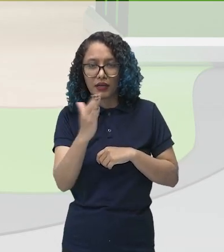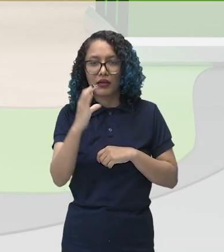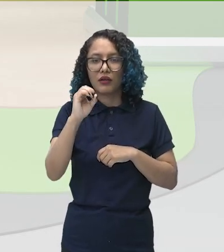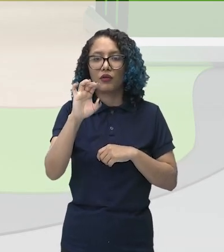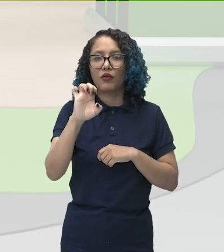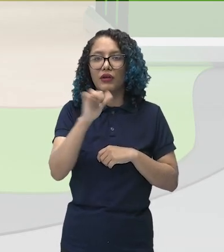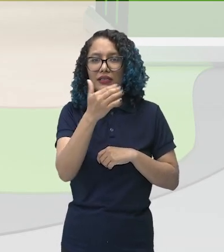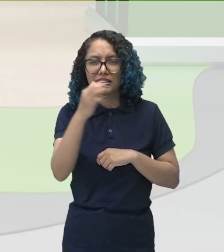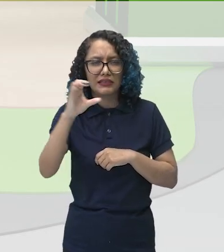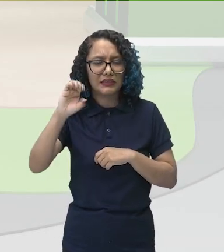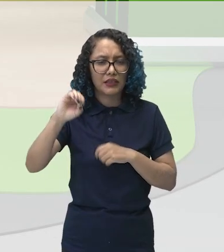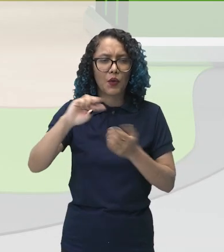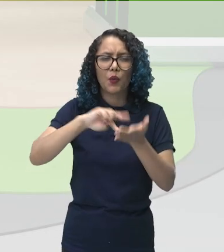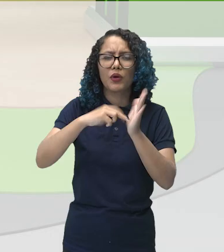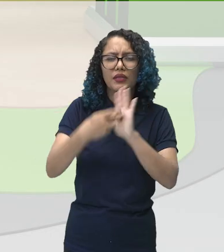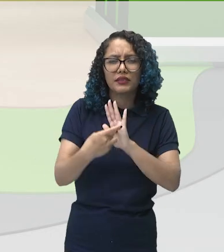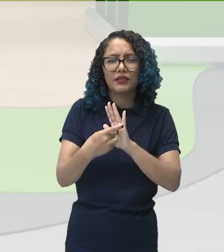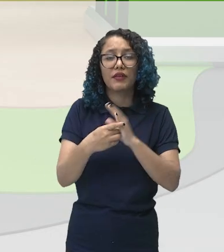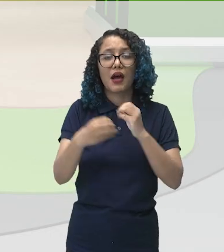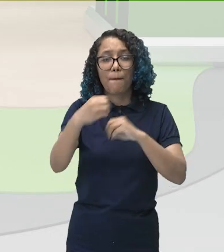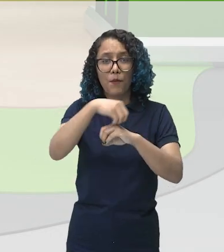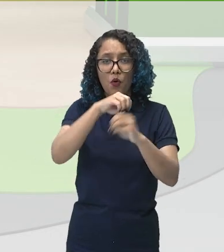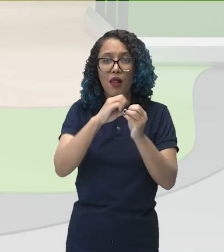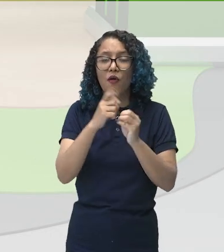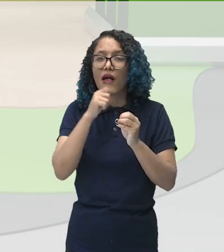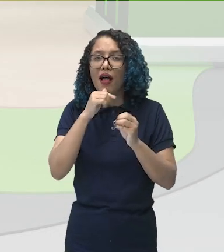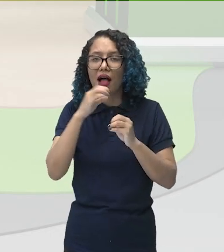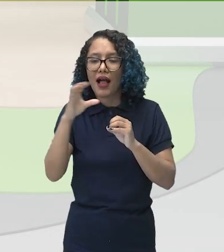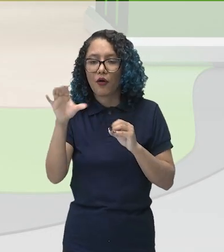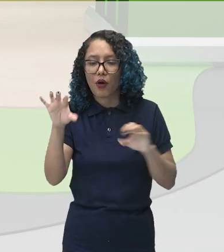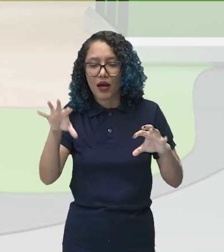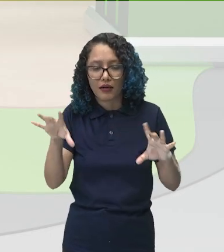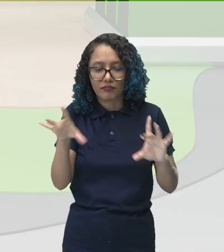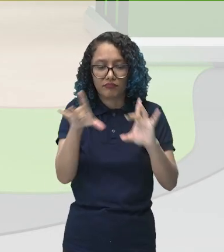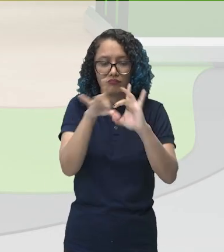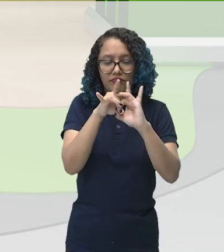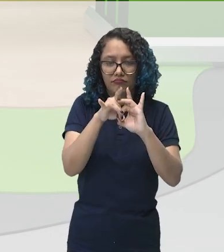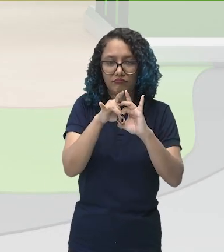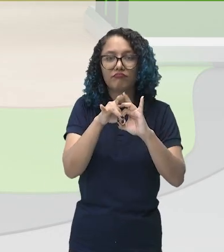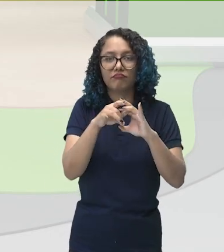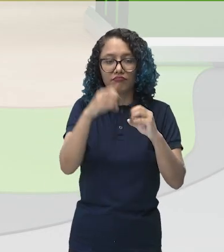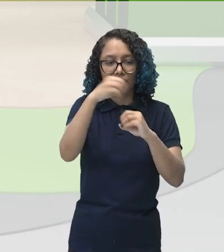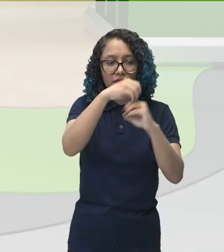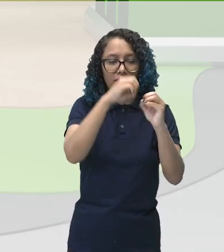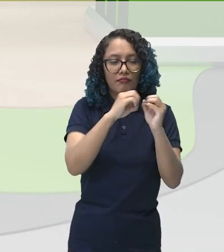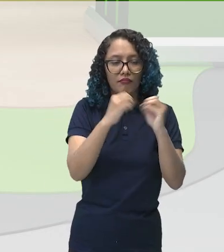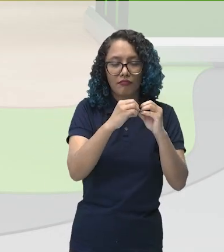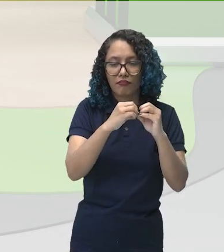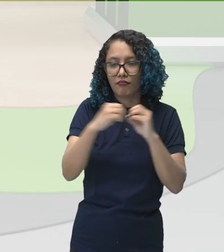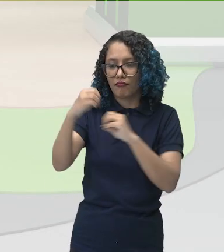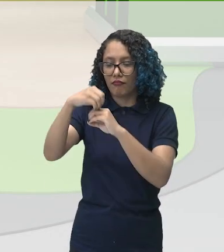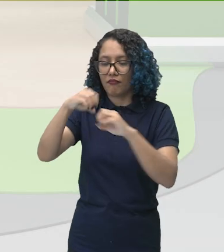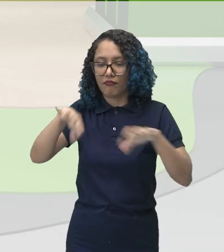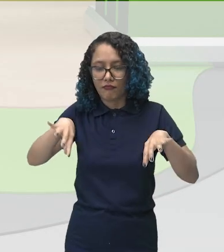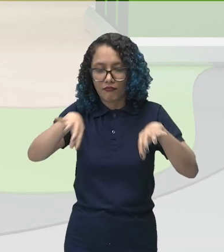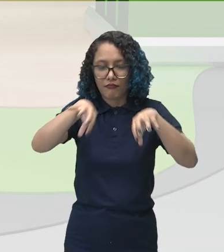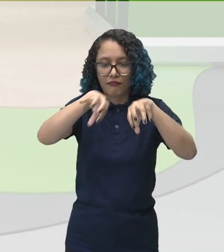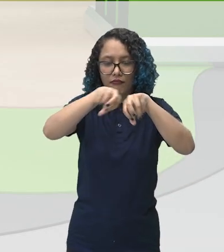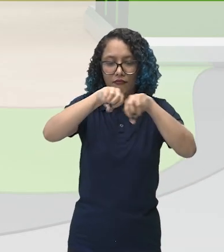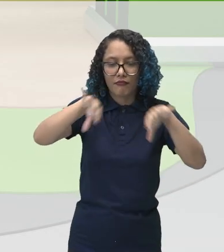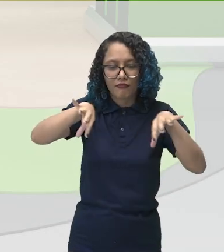de atração entre moléculas de água, ou seja, uma molécula de água vai atrair outra molécula de